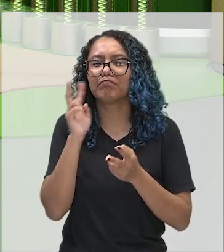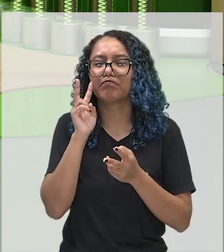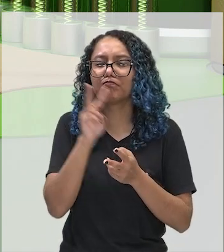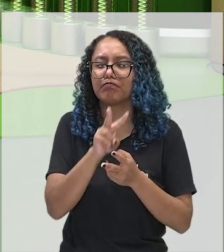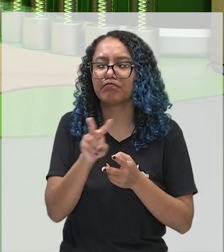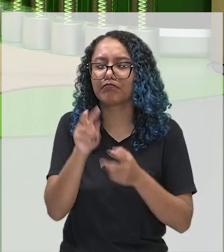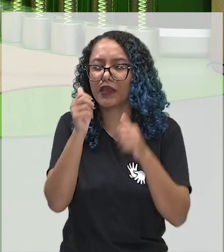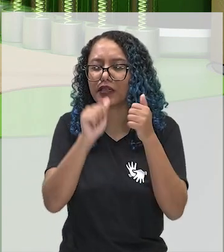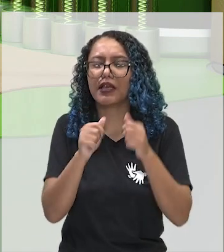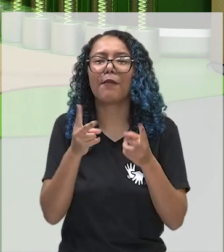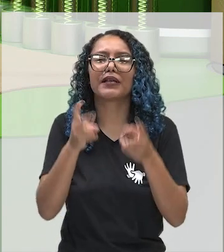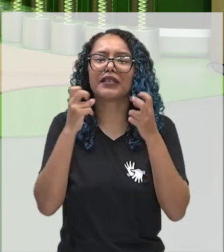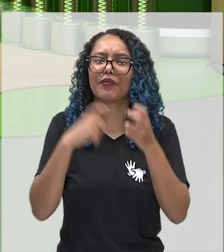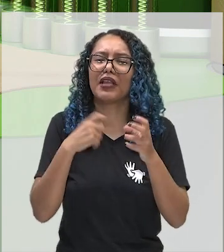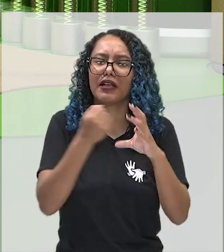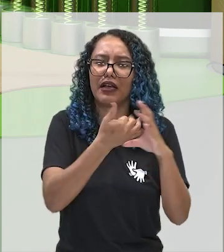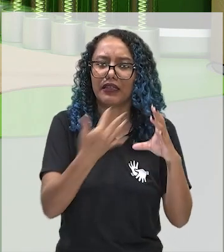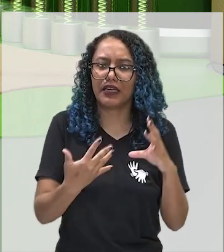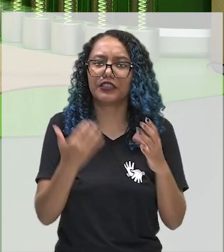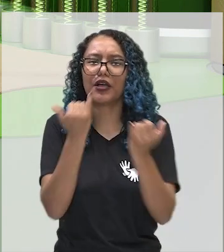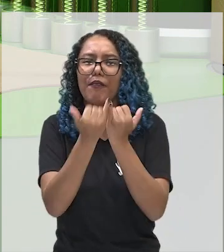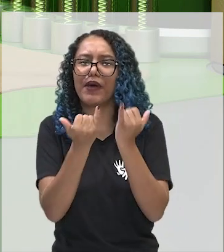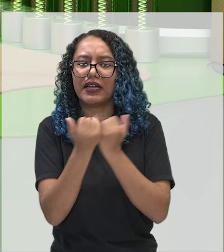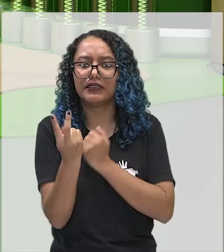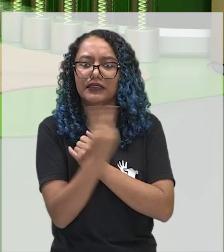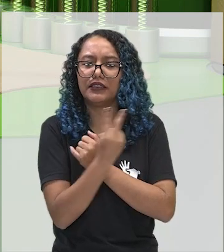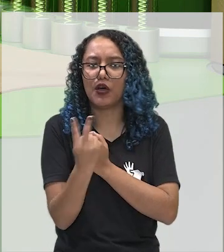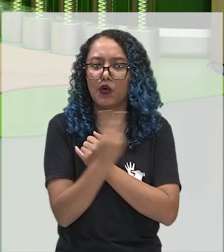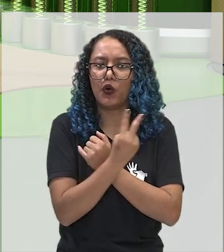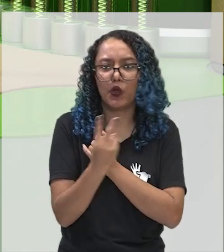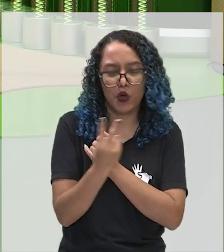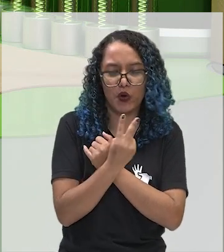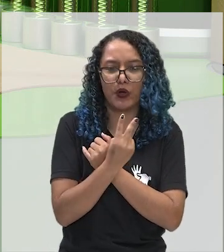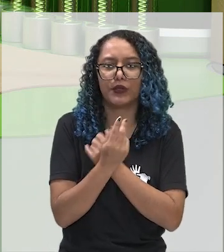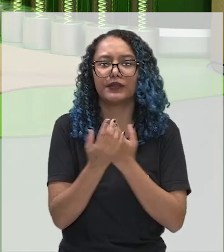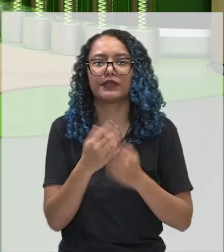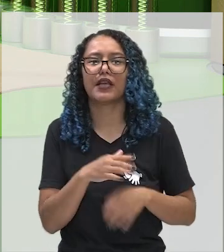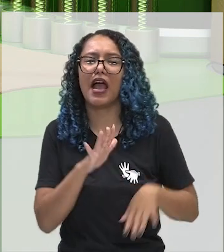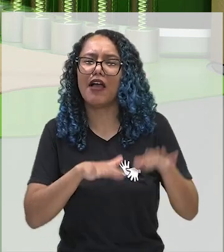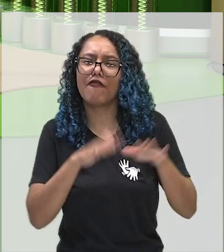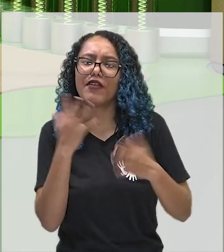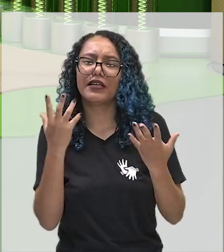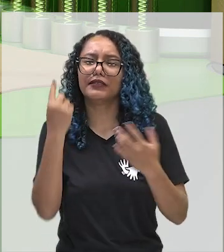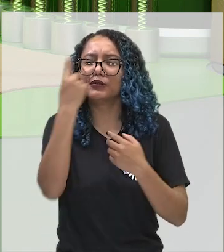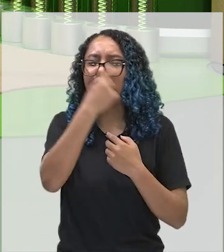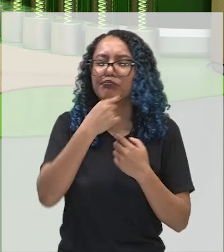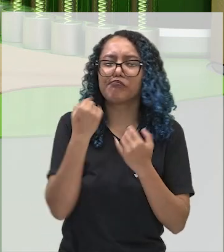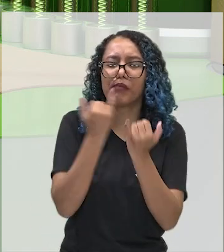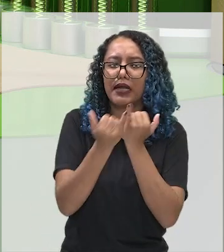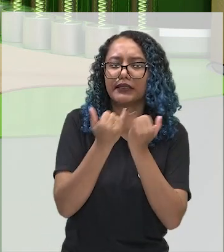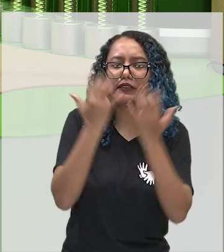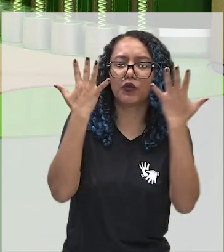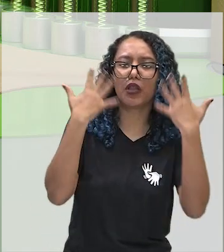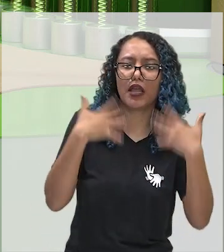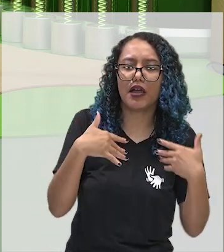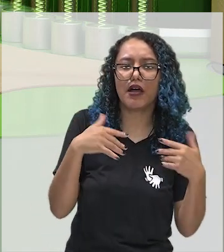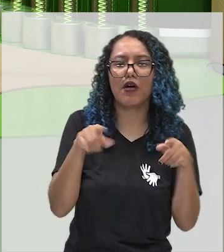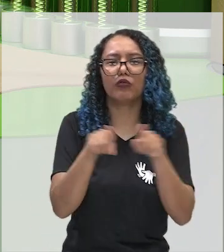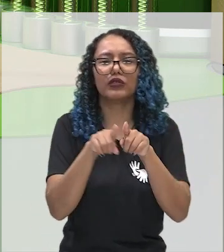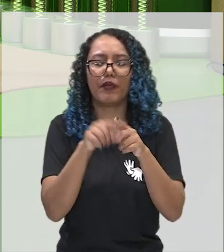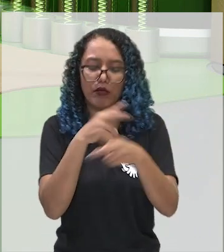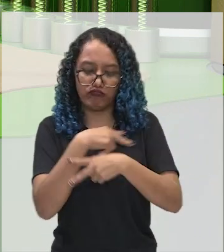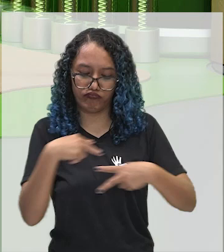perceber características que são comuns aos dois animais, as duas espécies. Uma feição ali parecida com a do leão, as